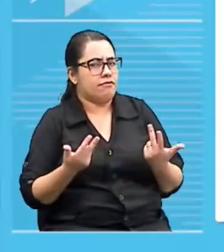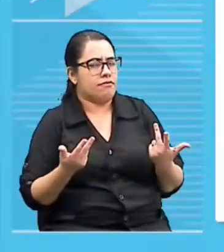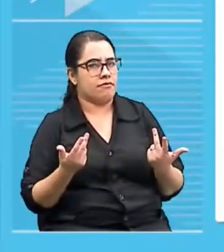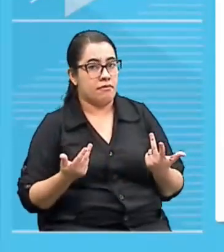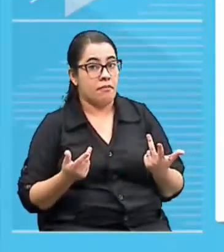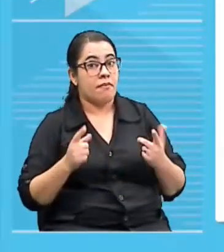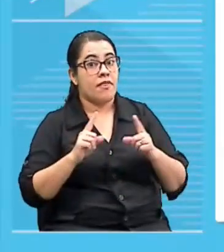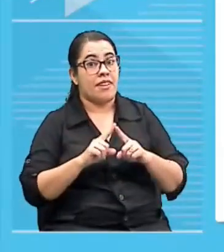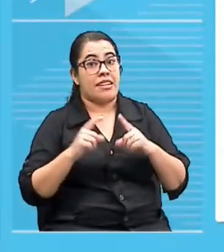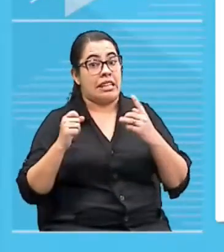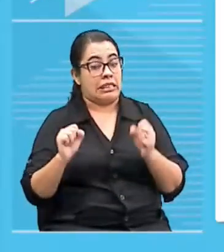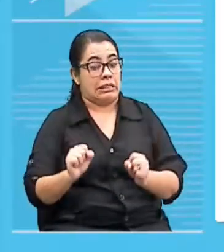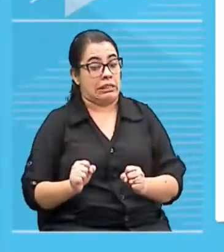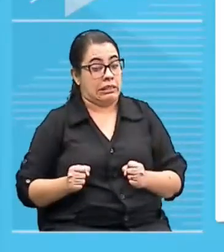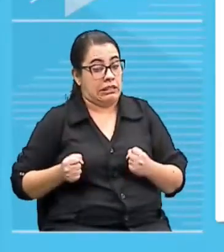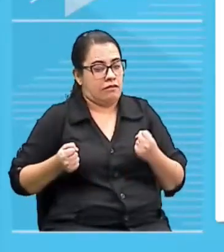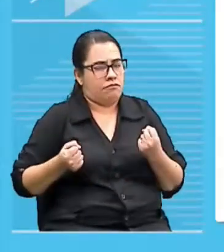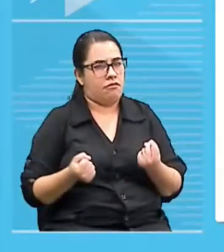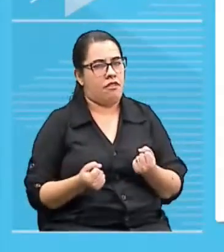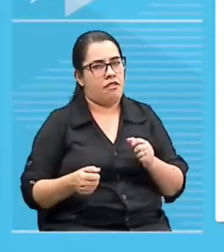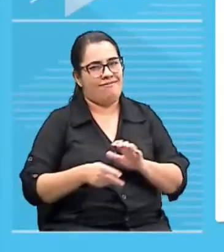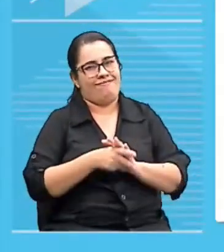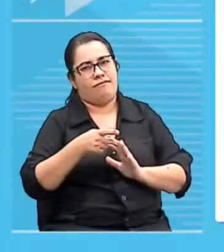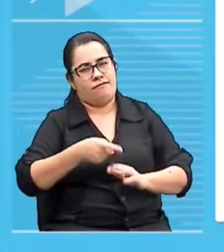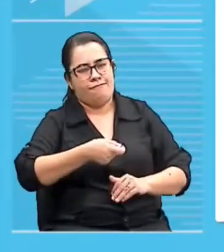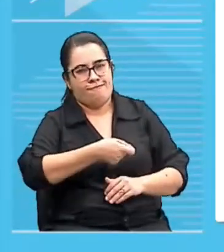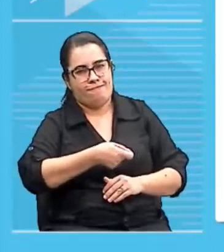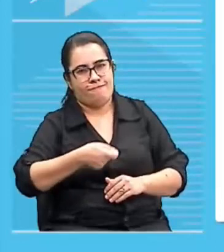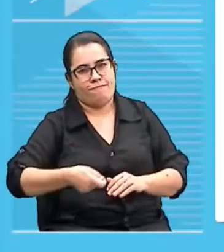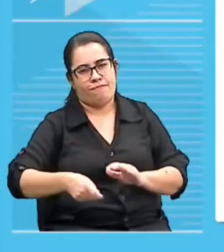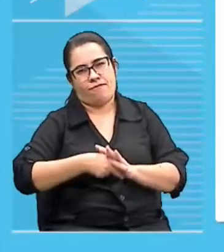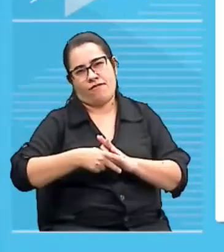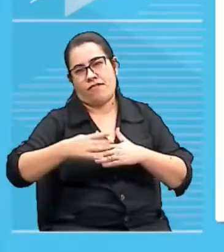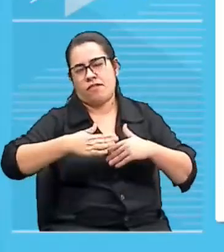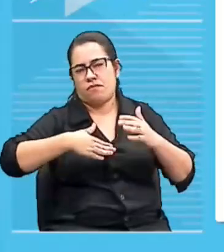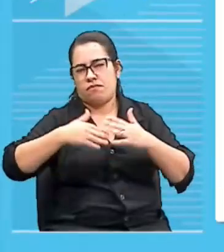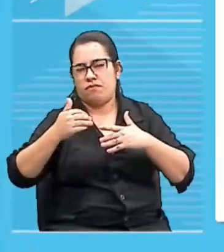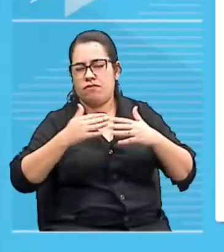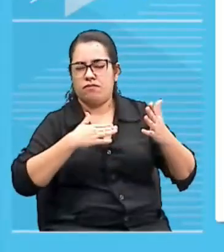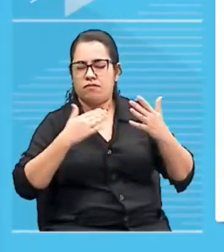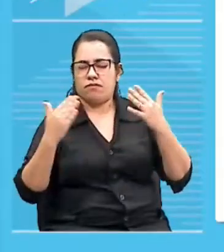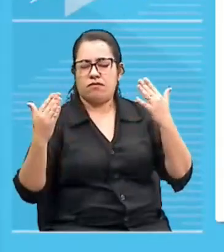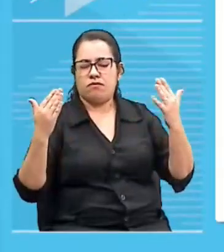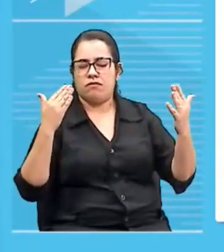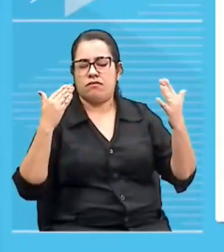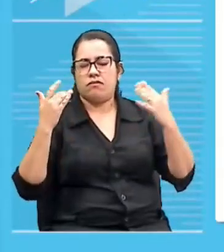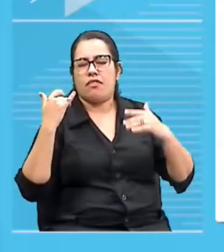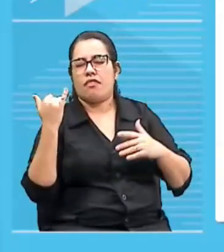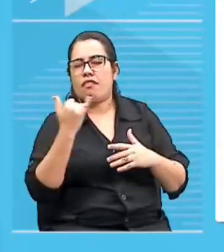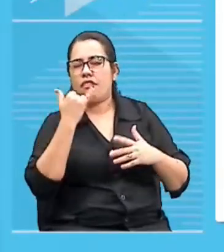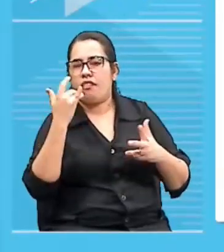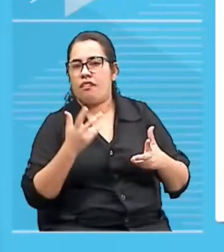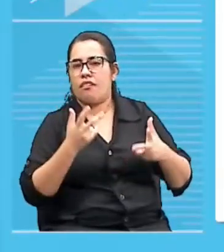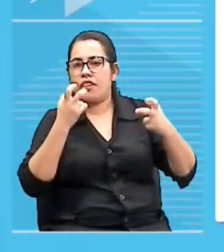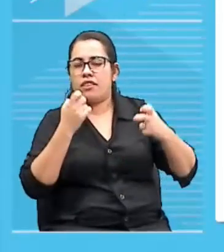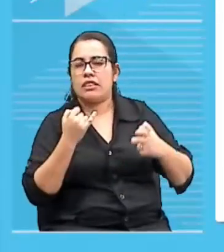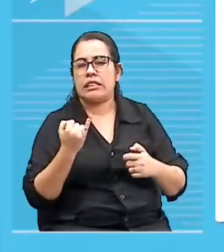também exigirá muito dos profissionais, tá? Um discernimento vai ser necessário,